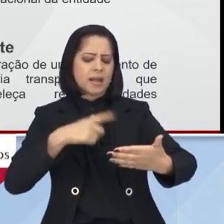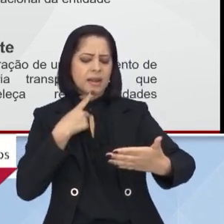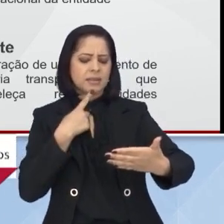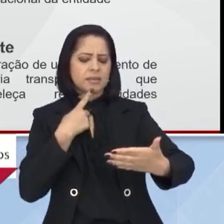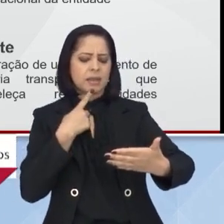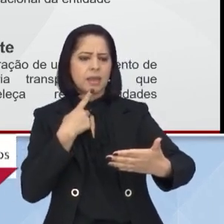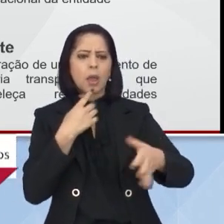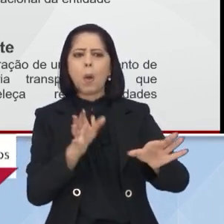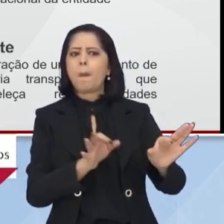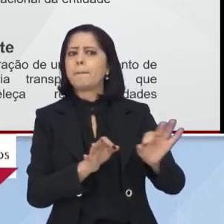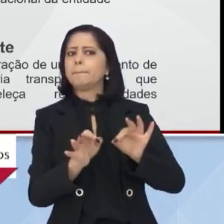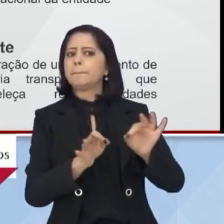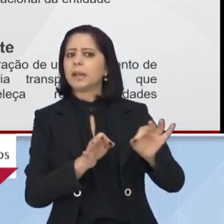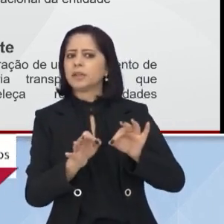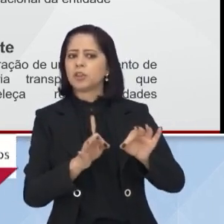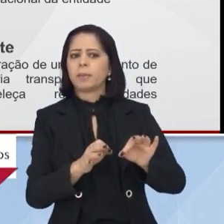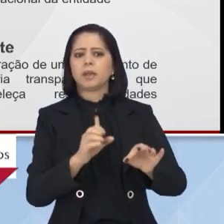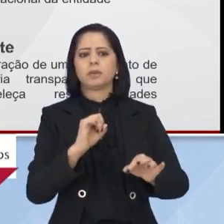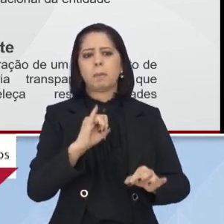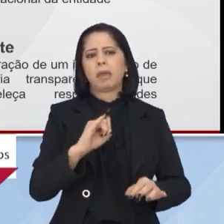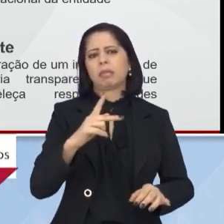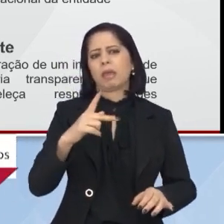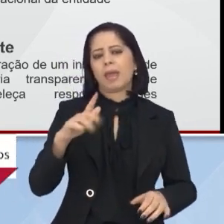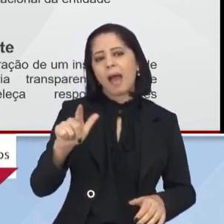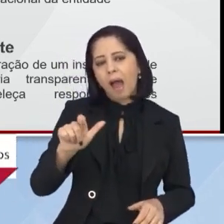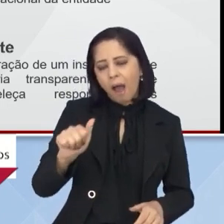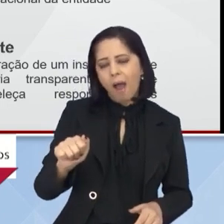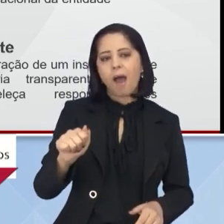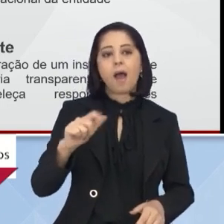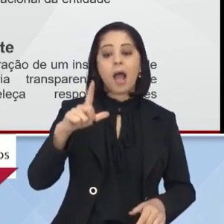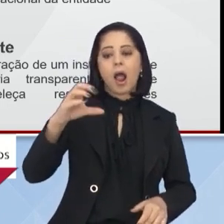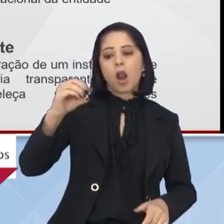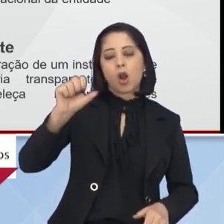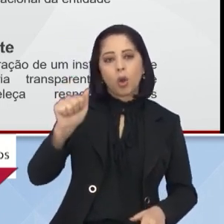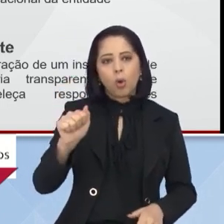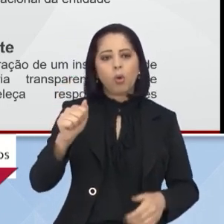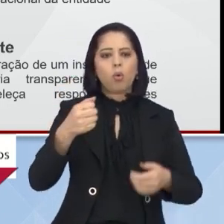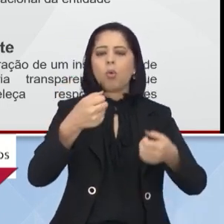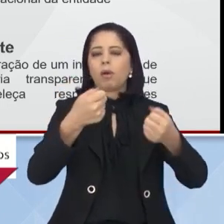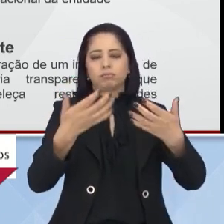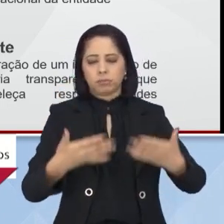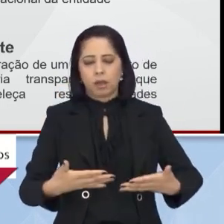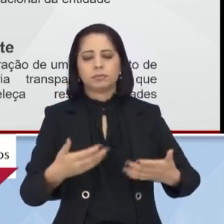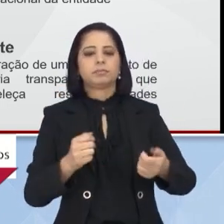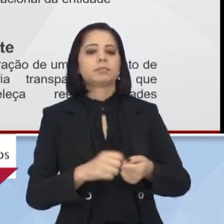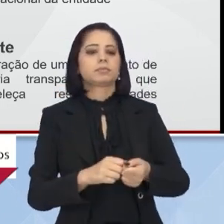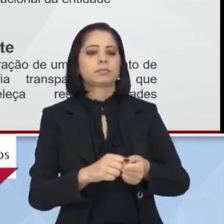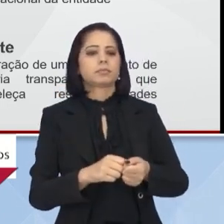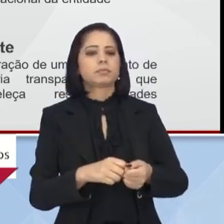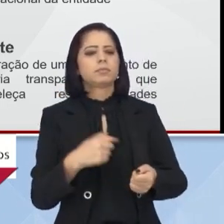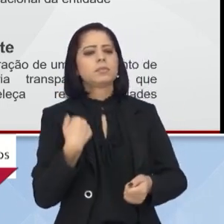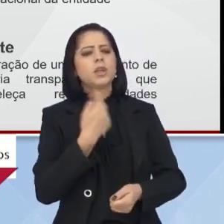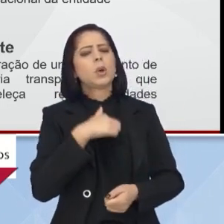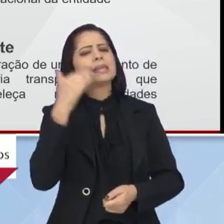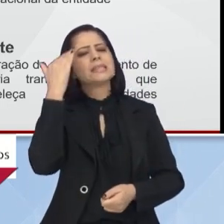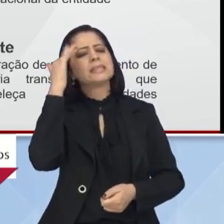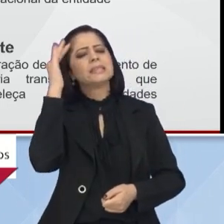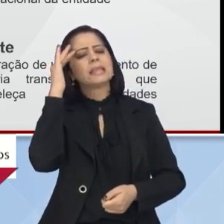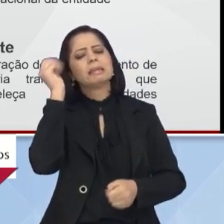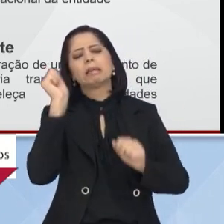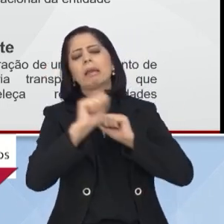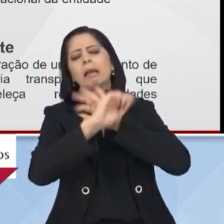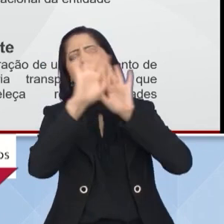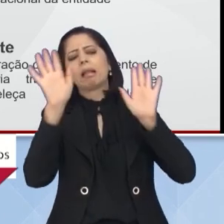do município né a PPA LDO e a Loa para poder entender de que forma que a aquelas metas foram